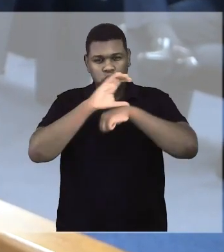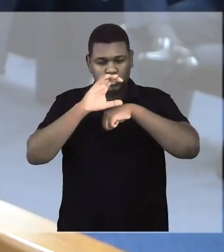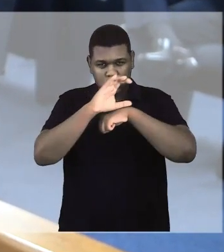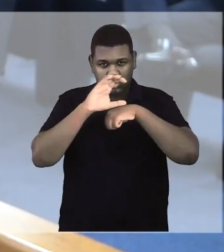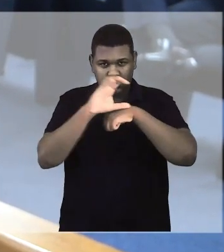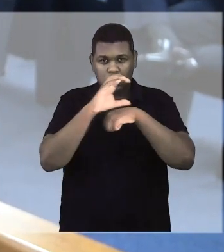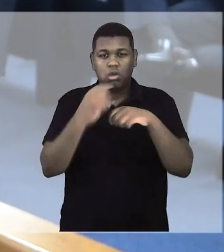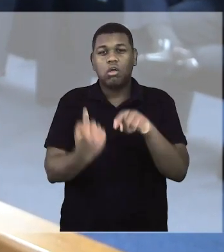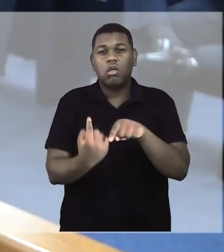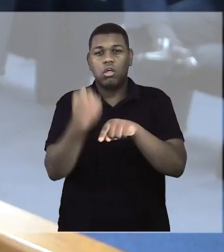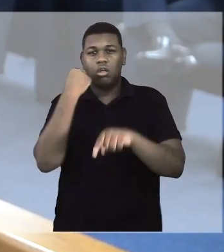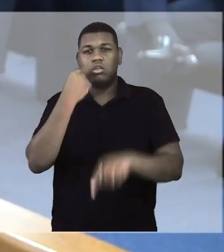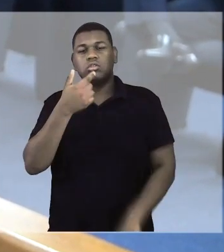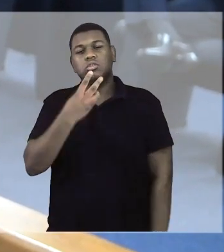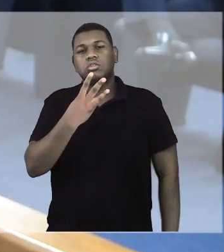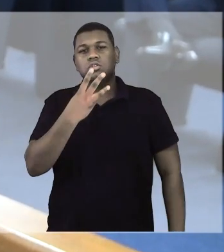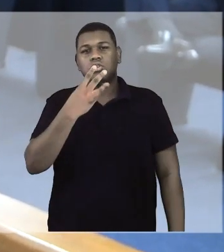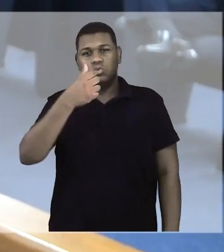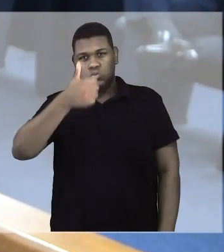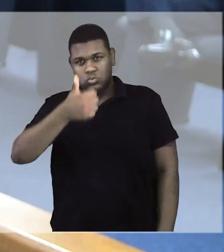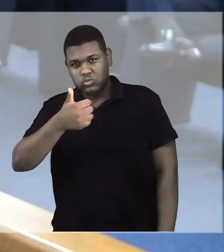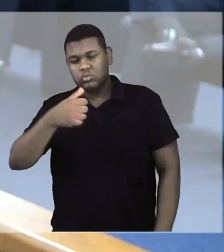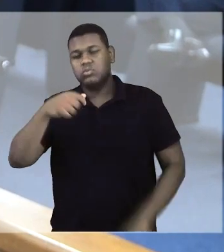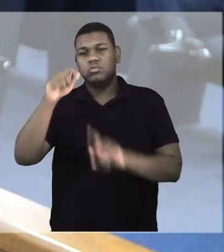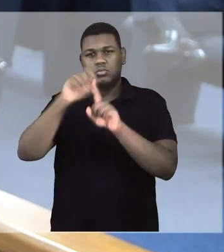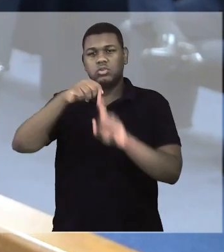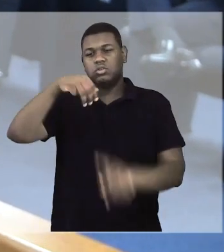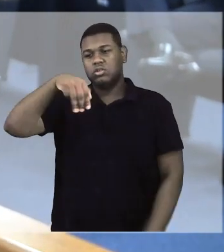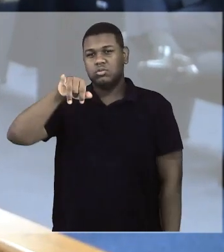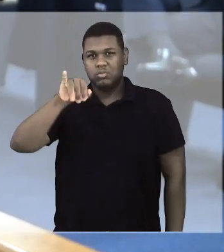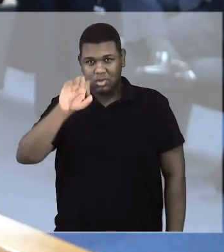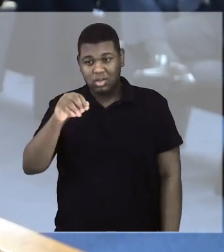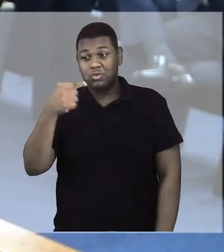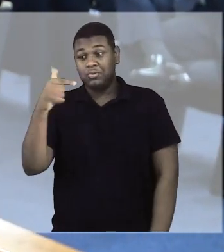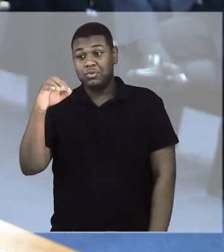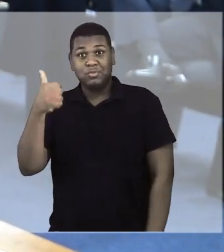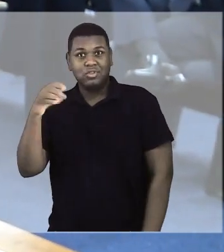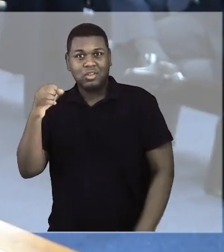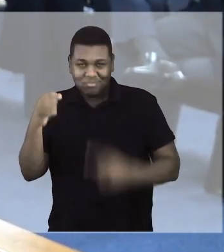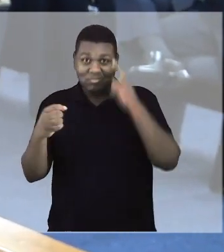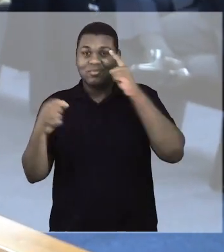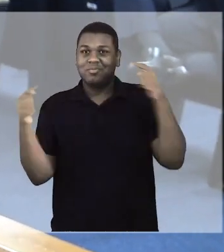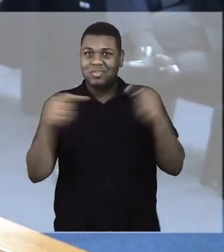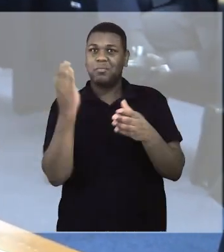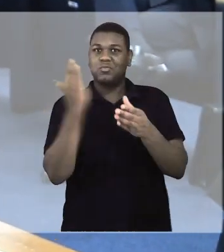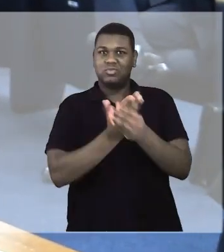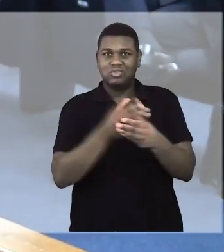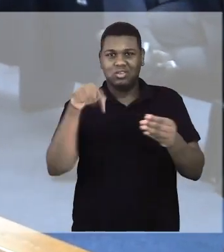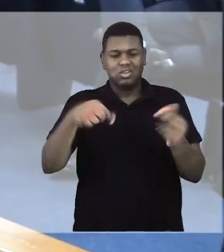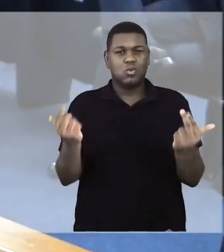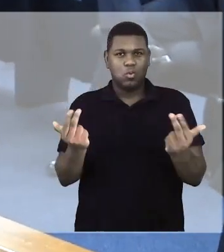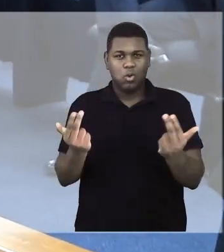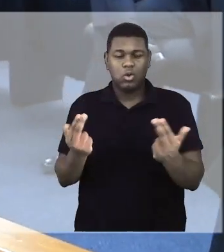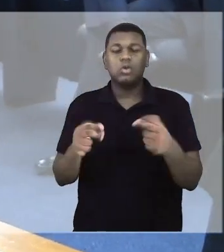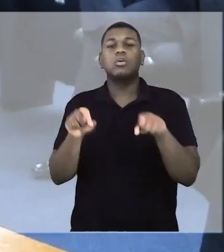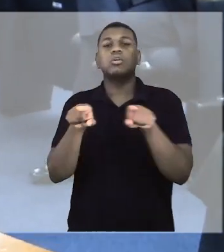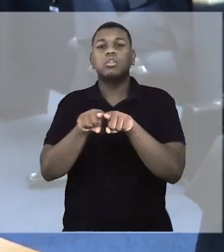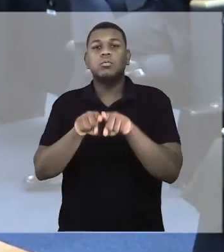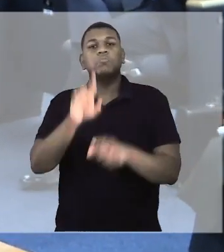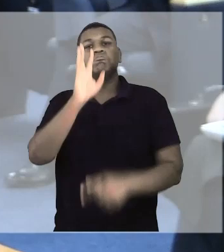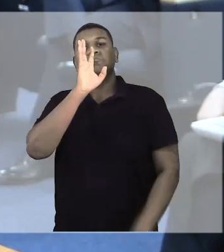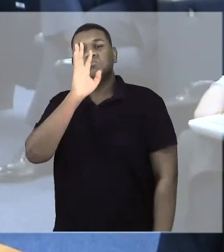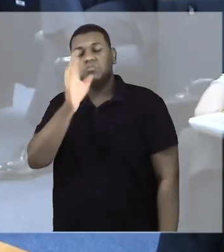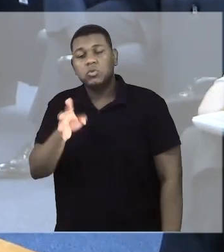fatos. No quadro, em vista da constituição definitiva do crédito tributário em 31 de maio de 2010, portanto igual ao caso